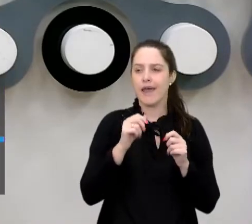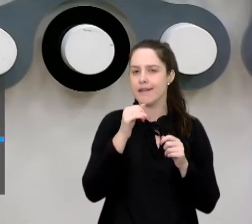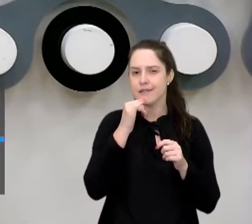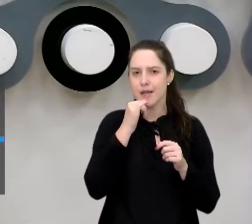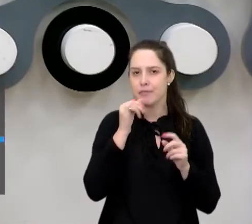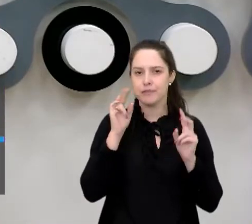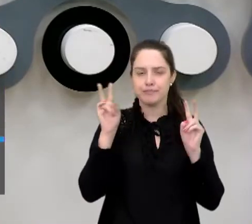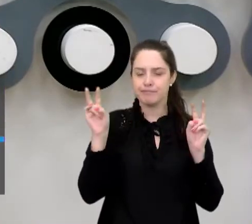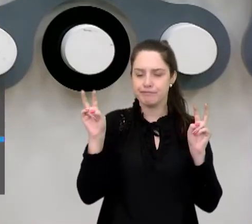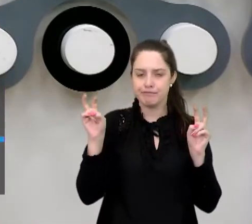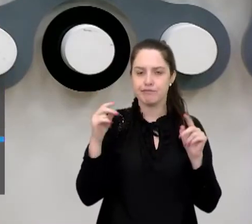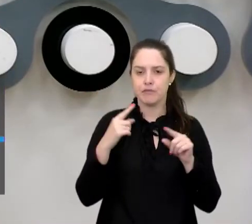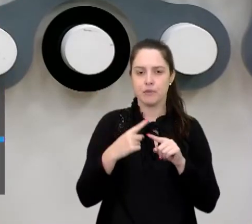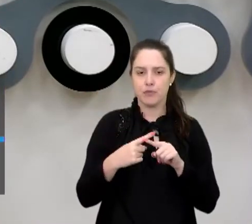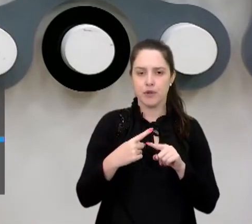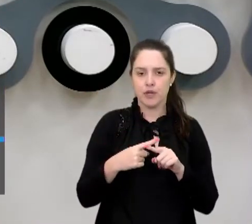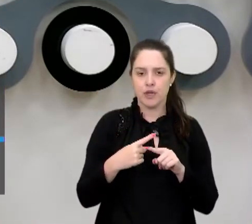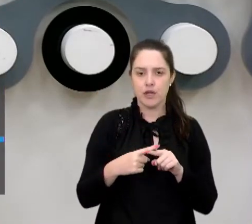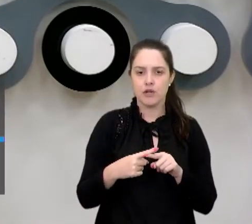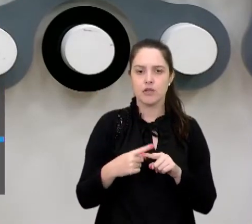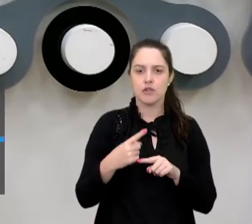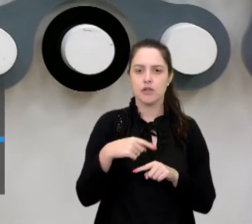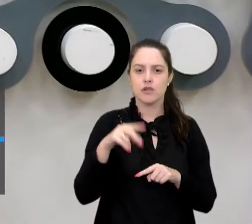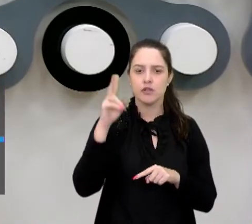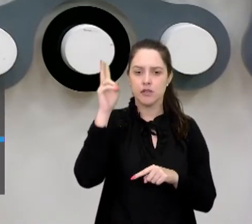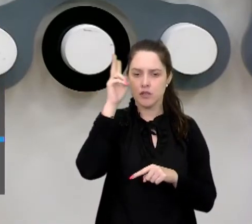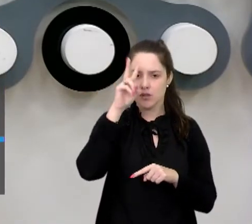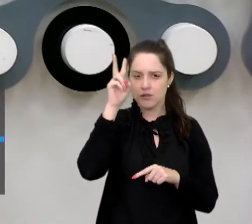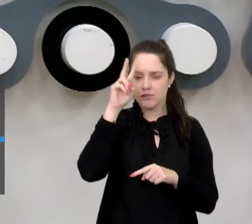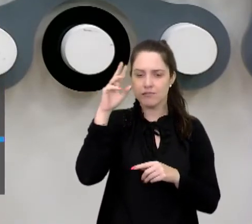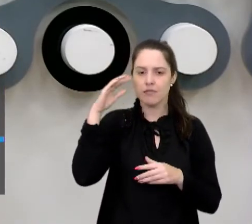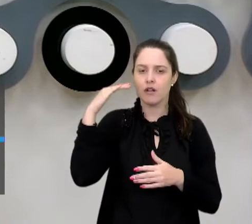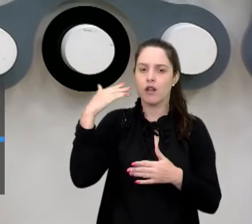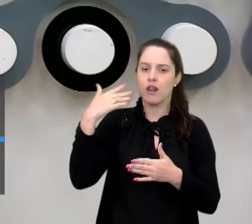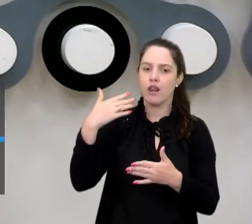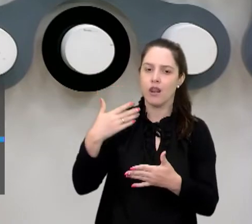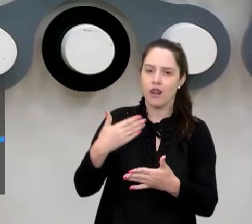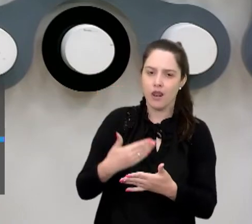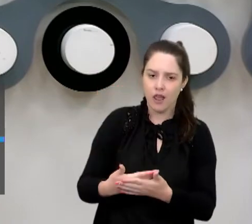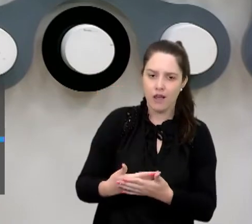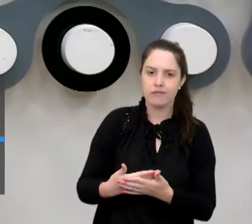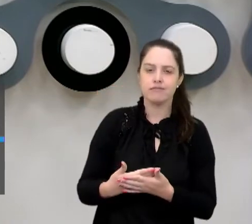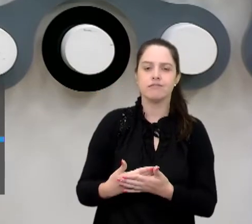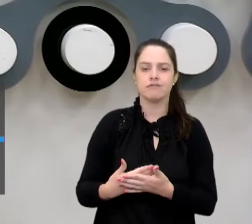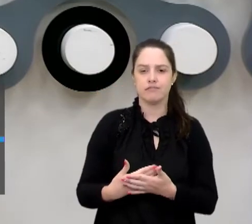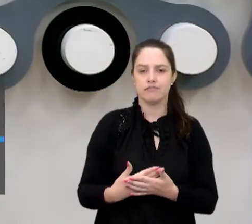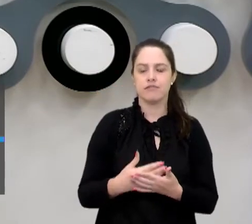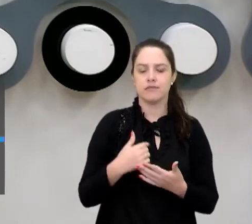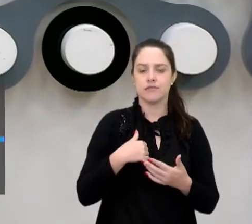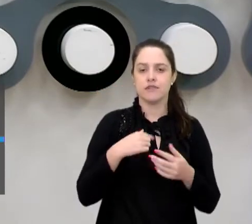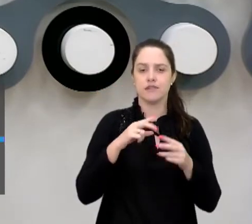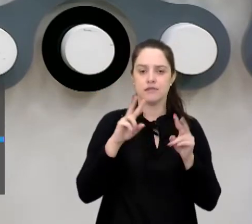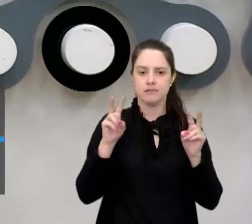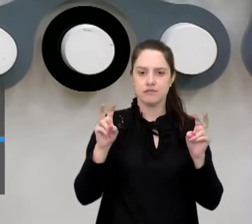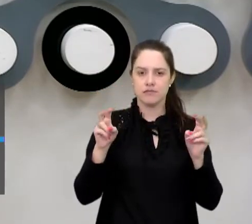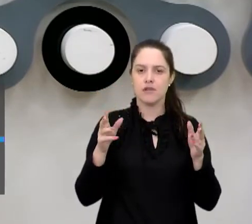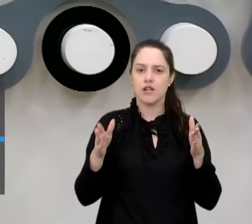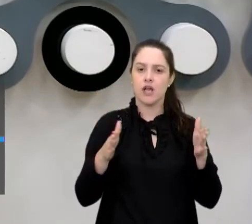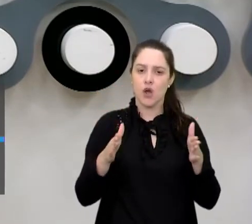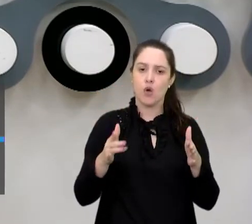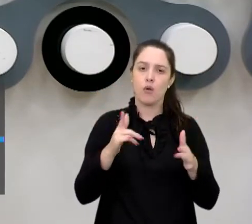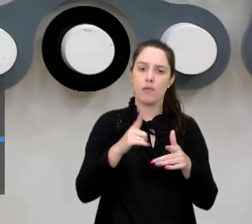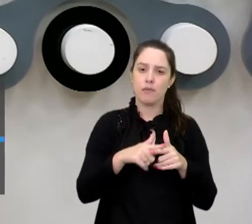quê? Porque o planeta historicamente já teve 5 extinções, né? Que são registradas, né? Por